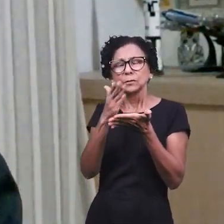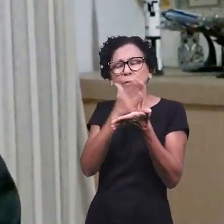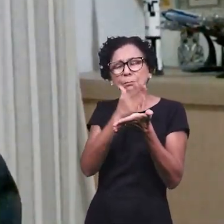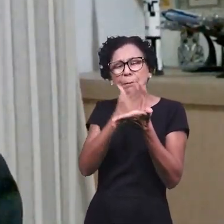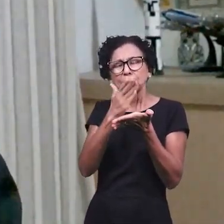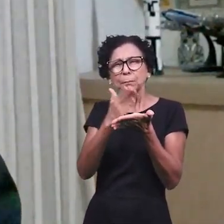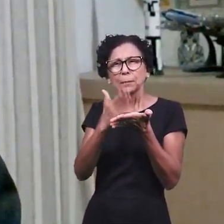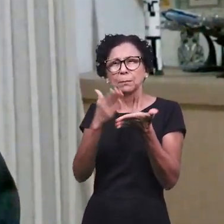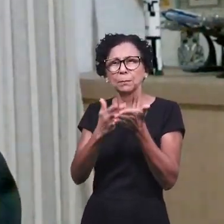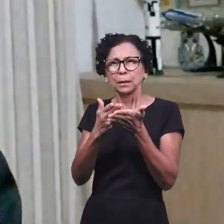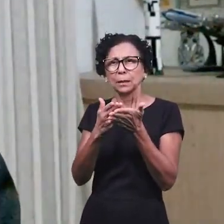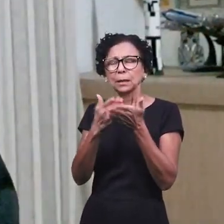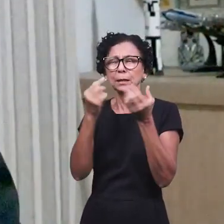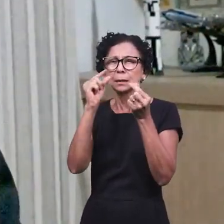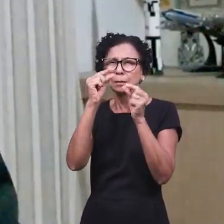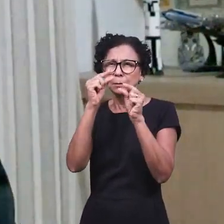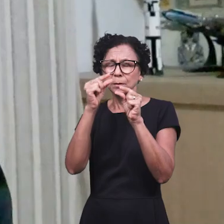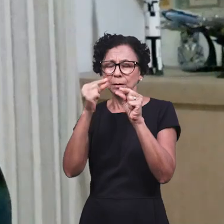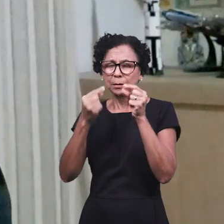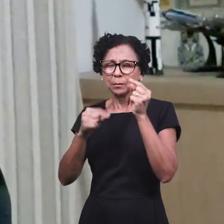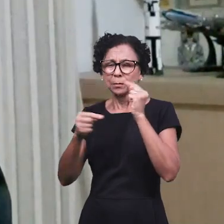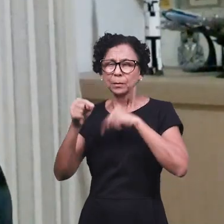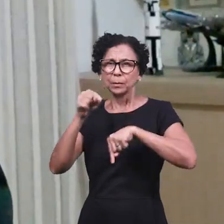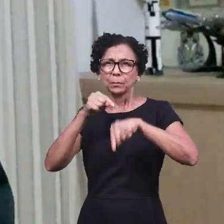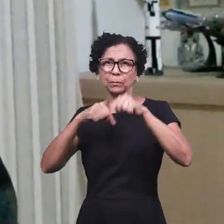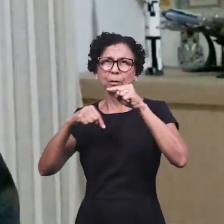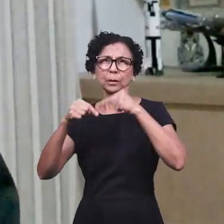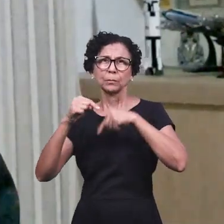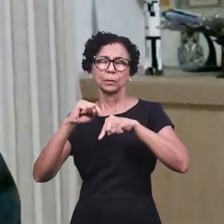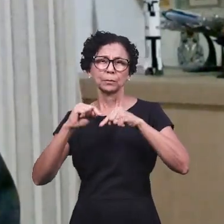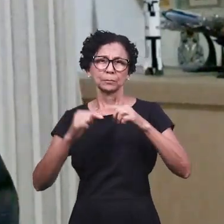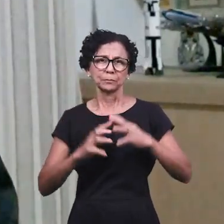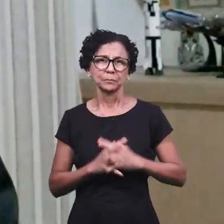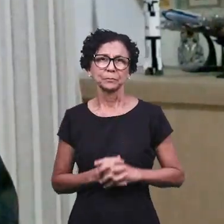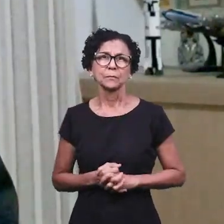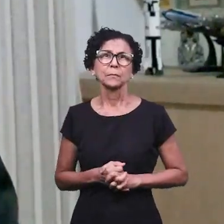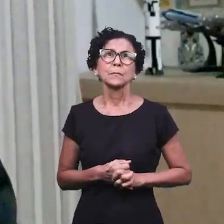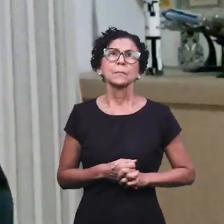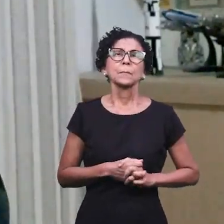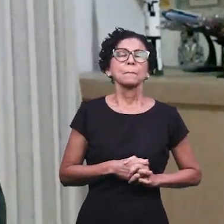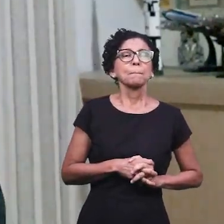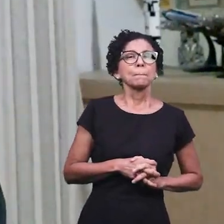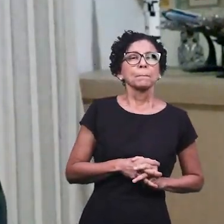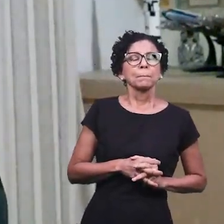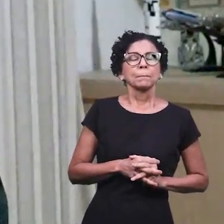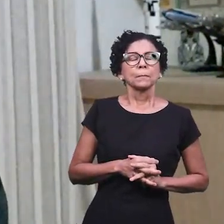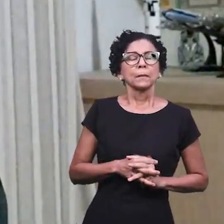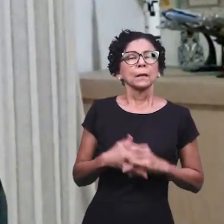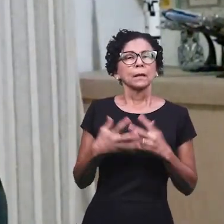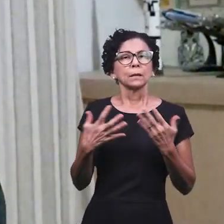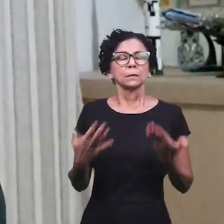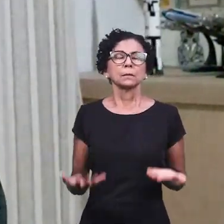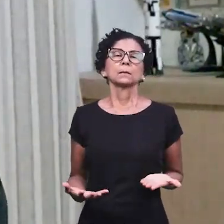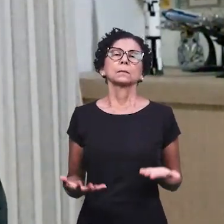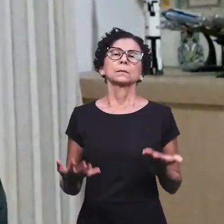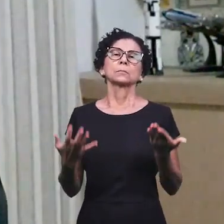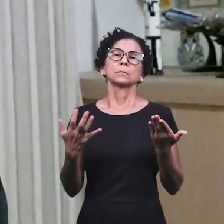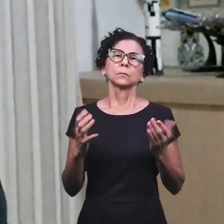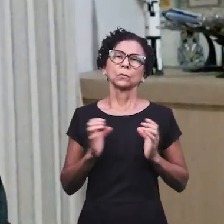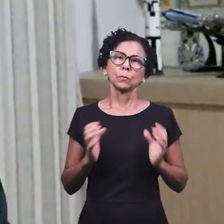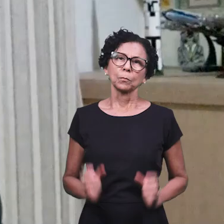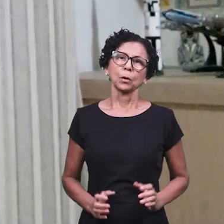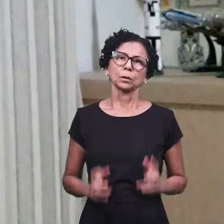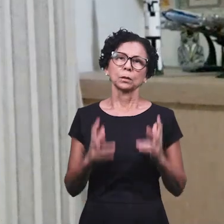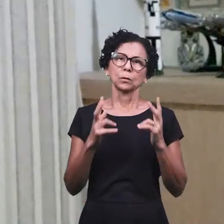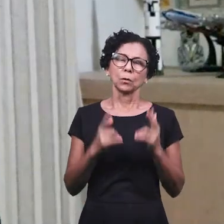que é uma partícula de energia. O fóton é interessante porque ele tem uma característica chamada de dualidade. Ele